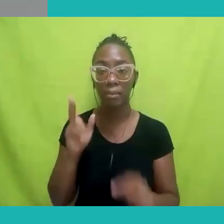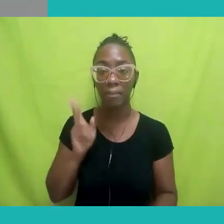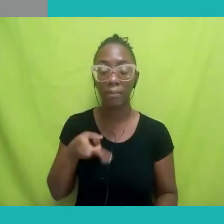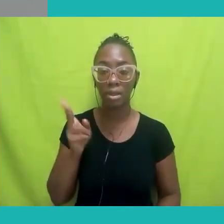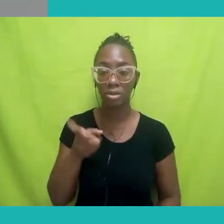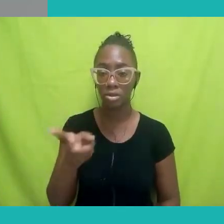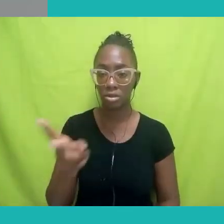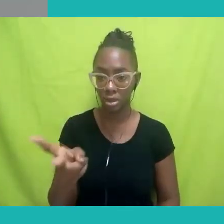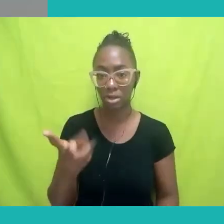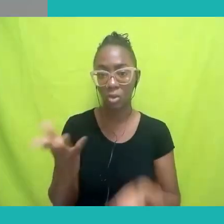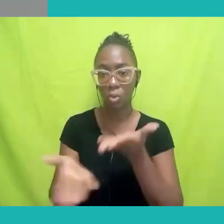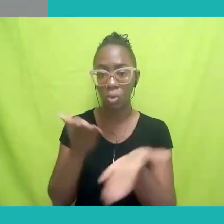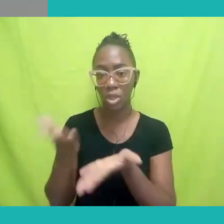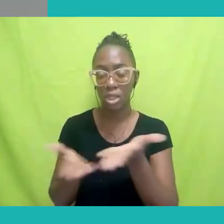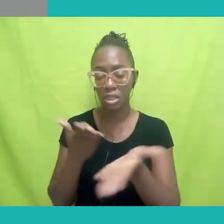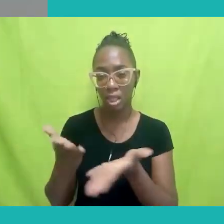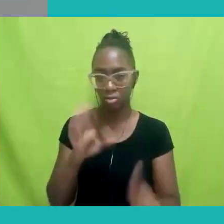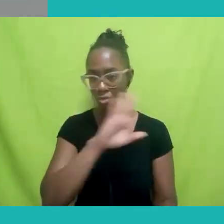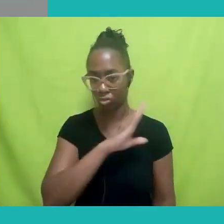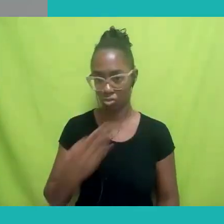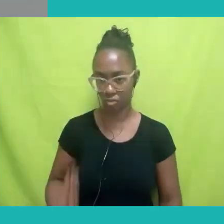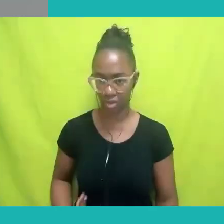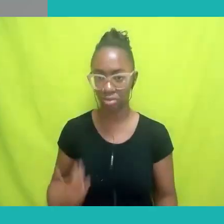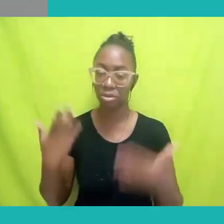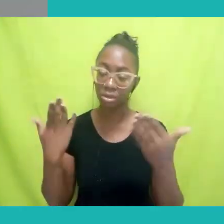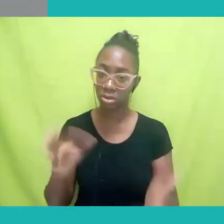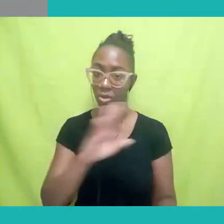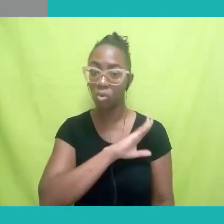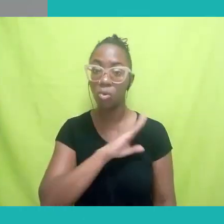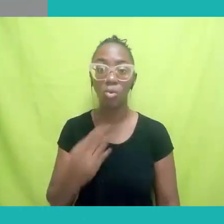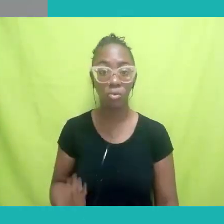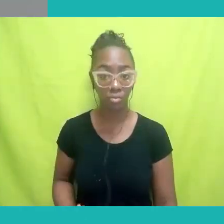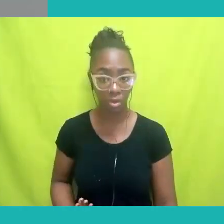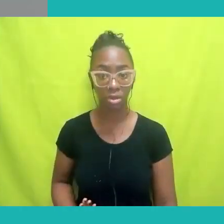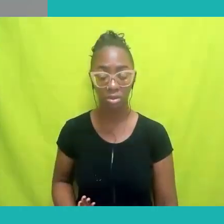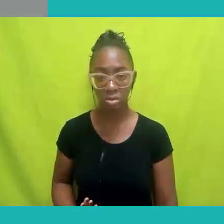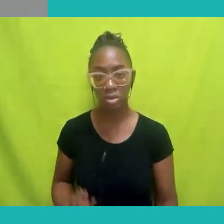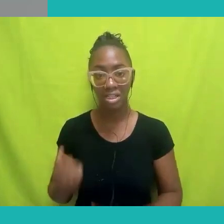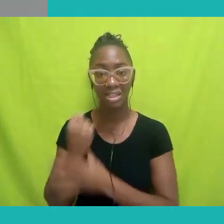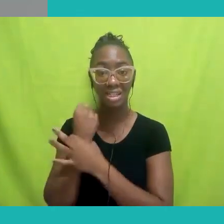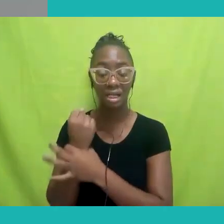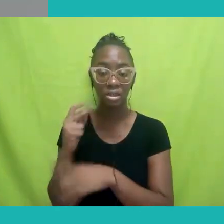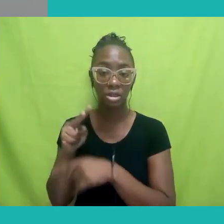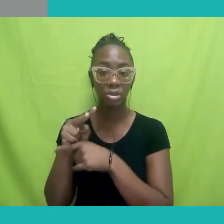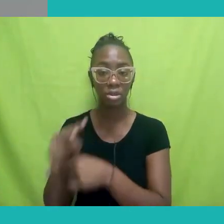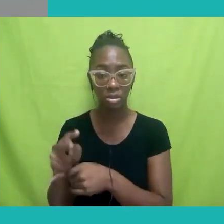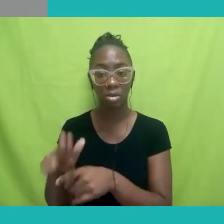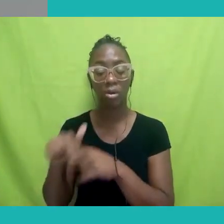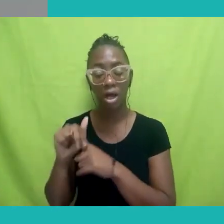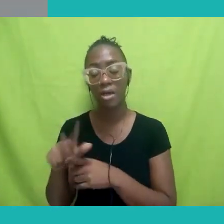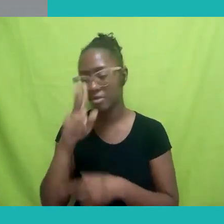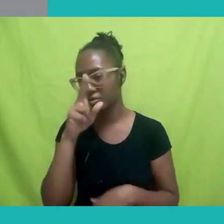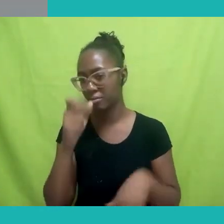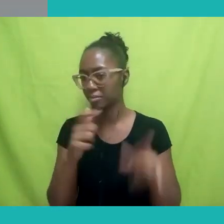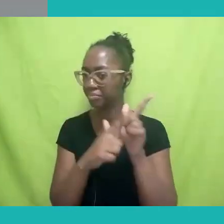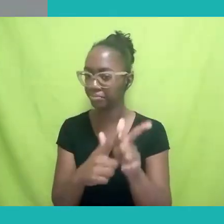do Estado, né? Então, o Estado, ele garante uma proteção através das Forças Armadas, né? Então,